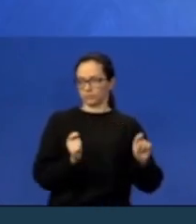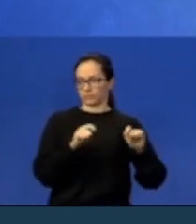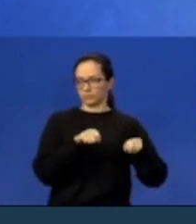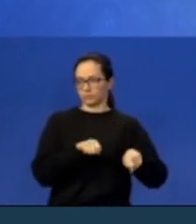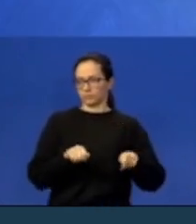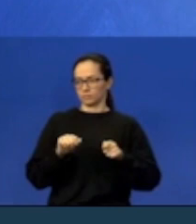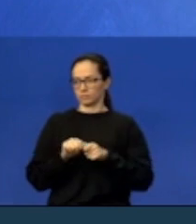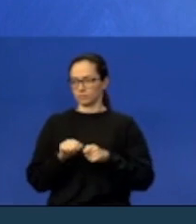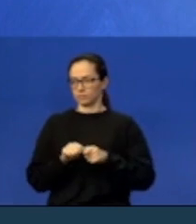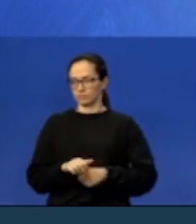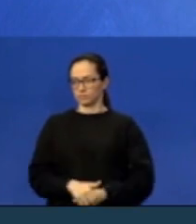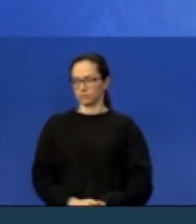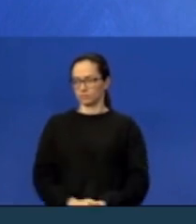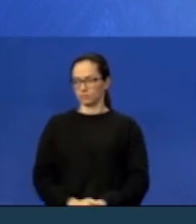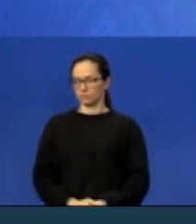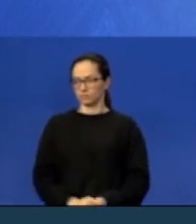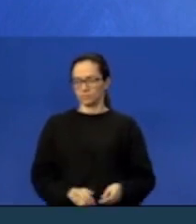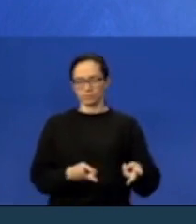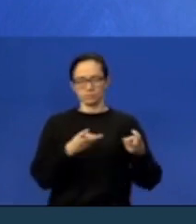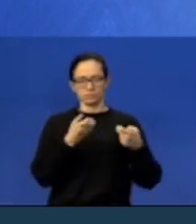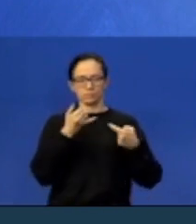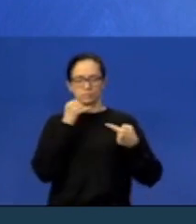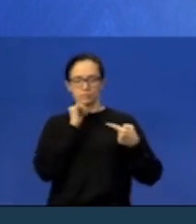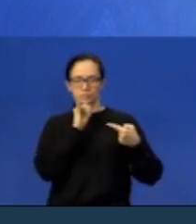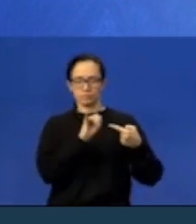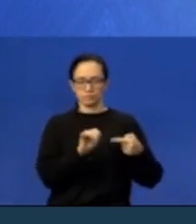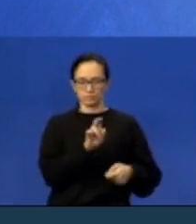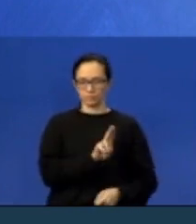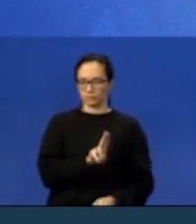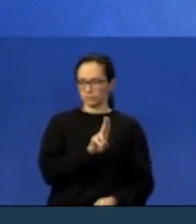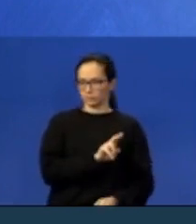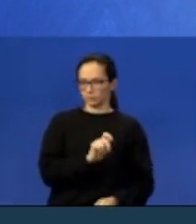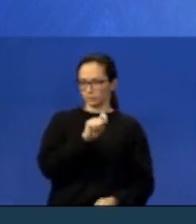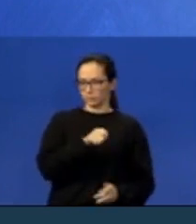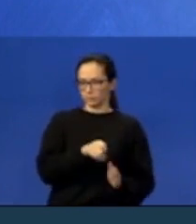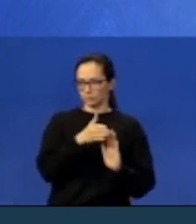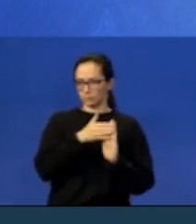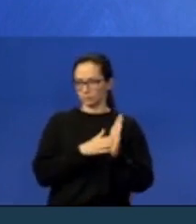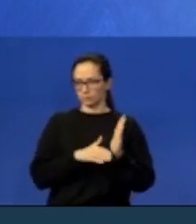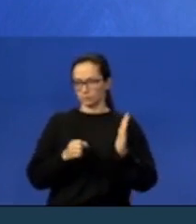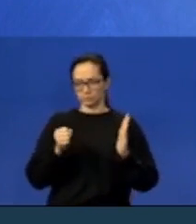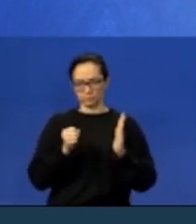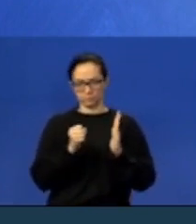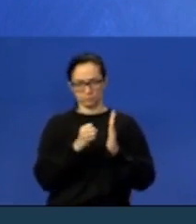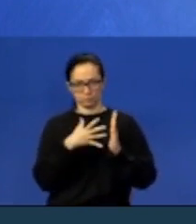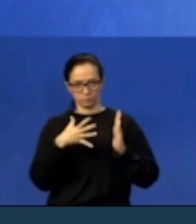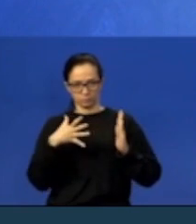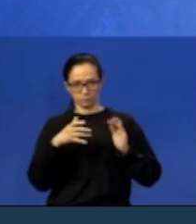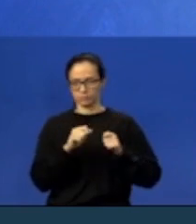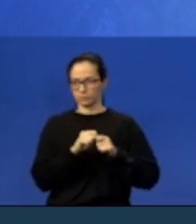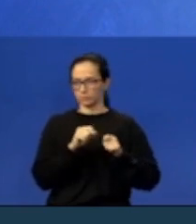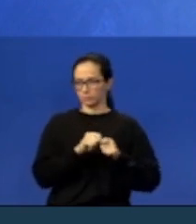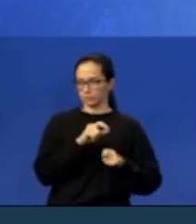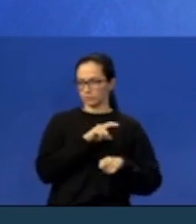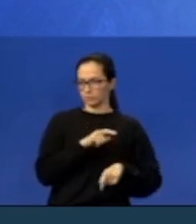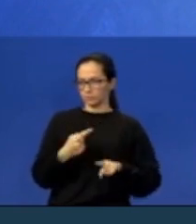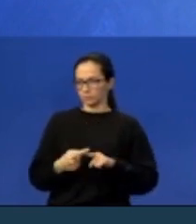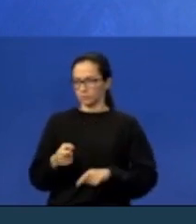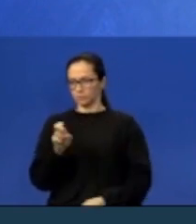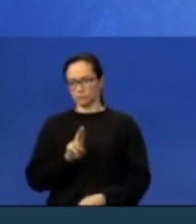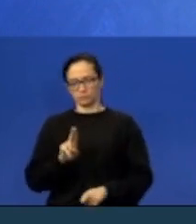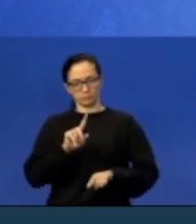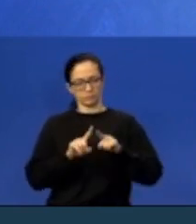através do choque molecular de elétrons contra uma placa metálica a partir da utilização